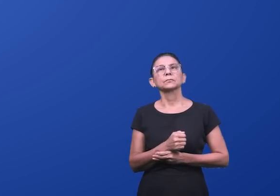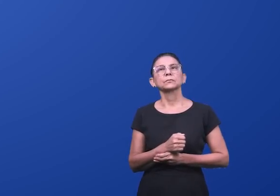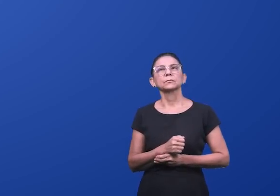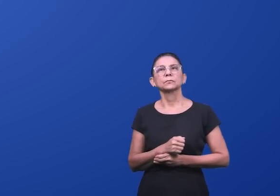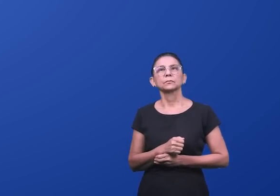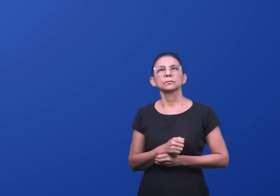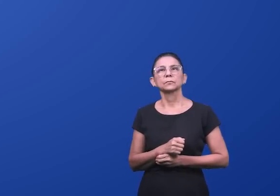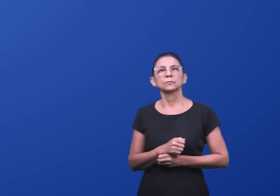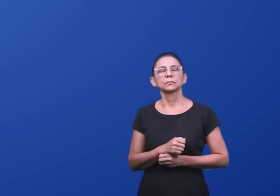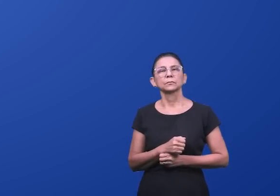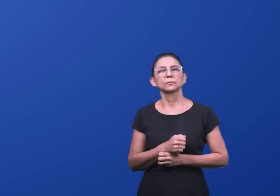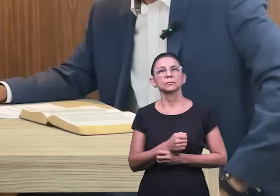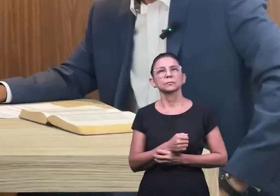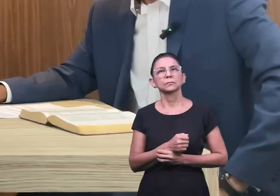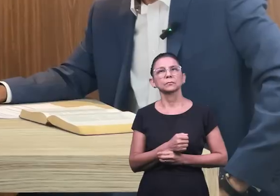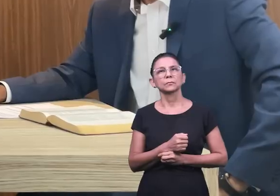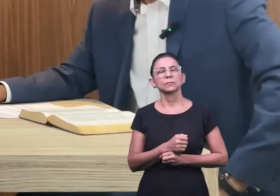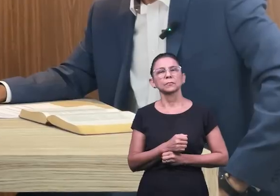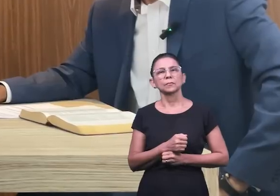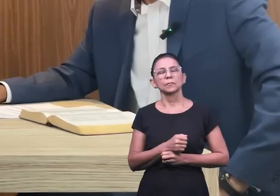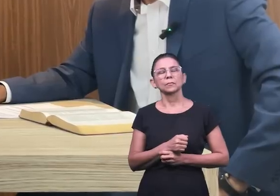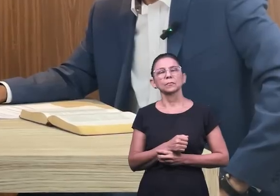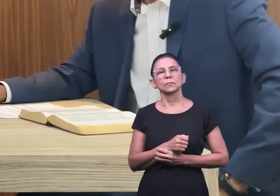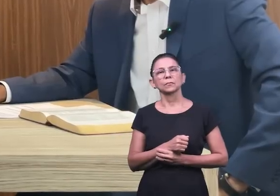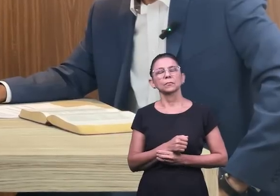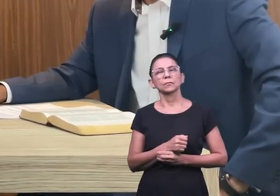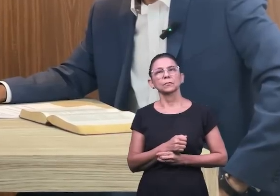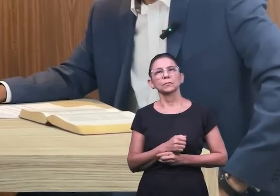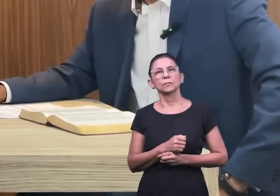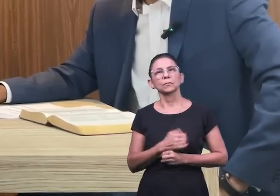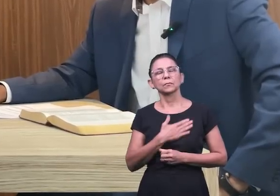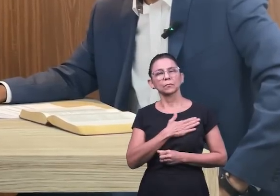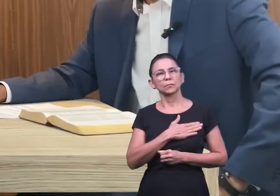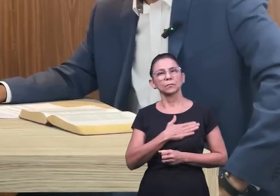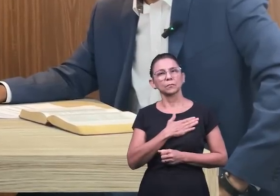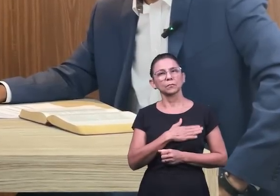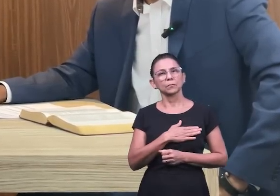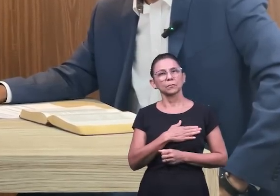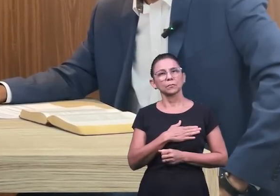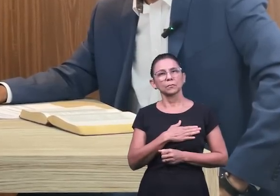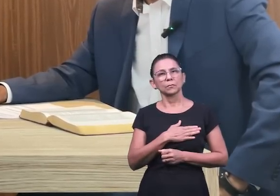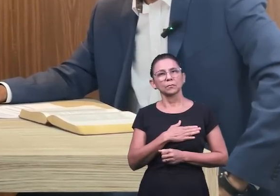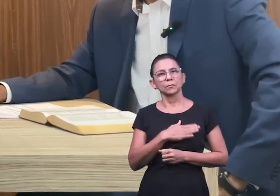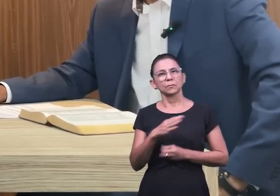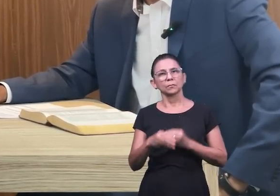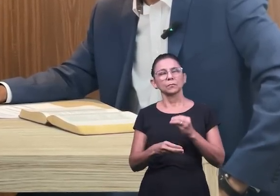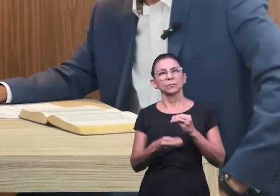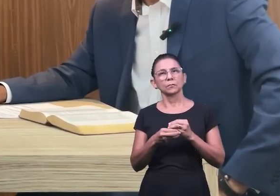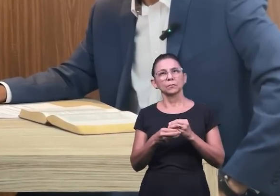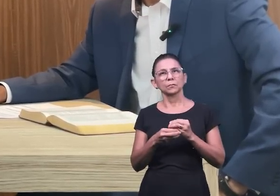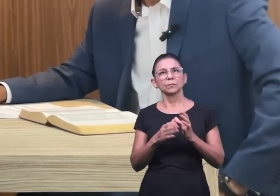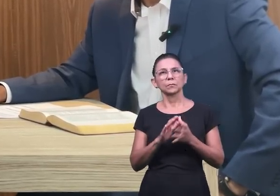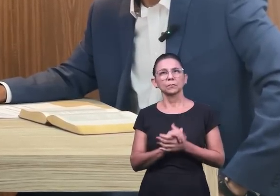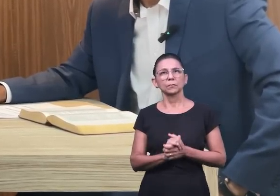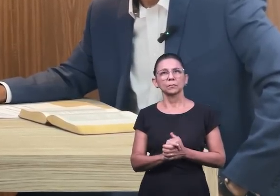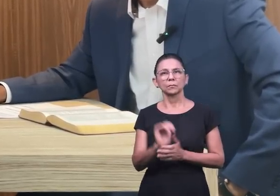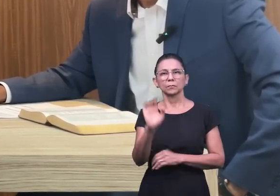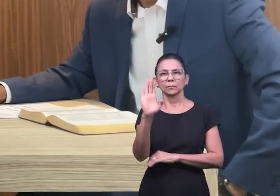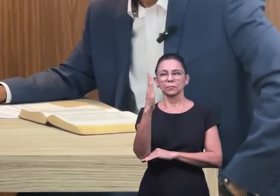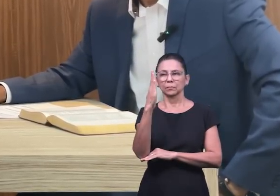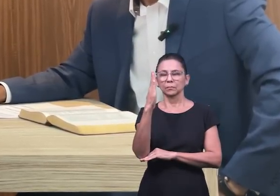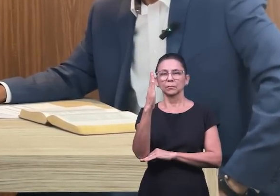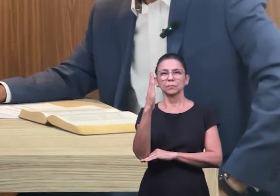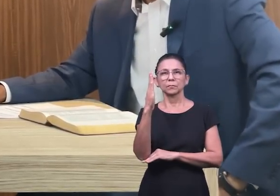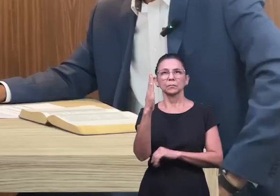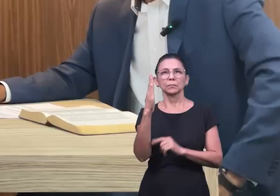pelo poder do sangue de Jesus. Pastor Albino, seu comentário sobre a resposta do Thales Gomes, lá de